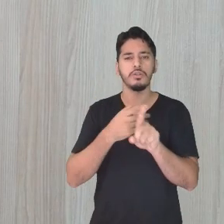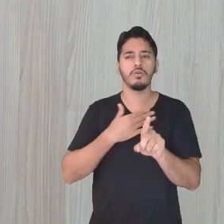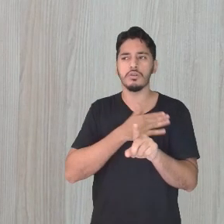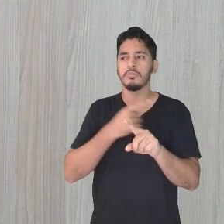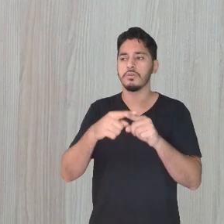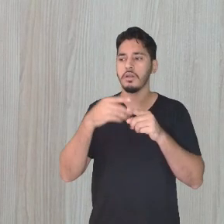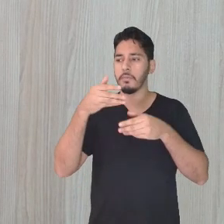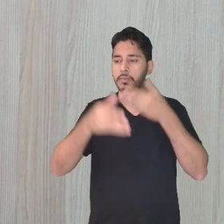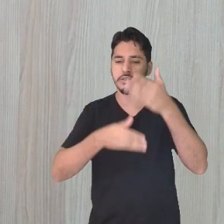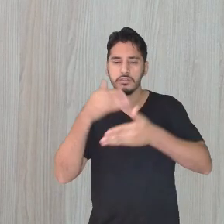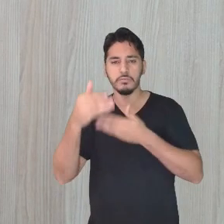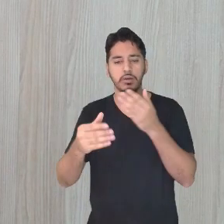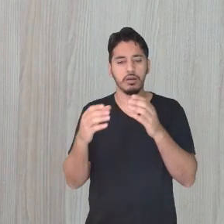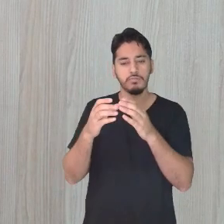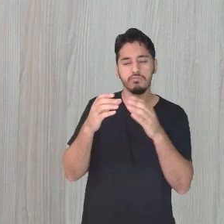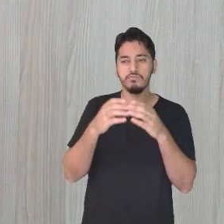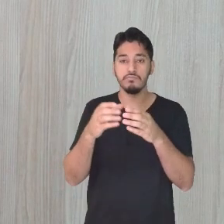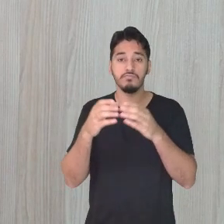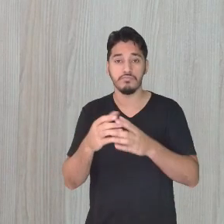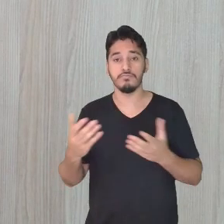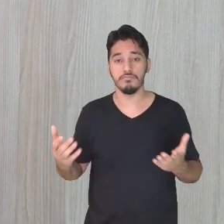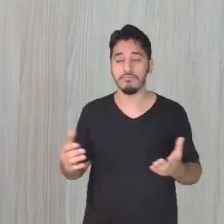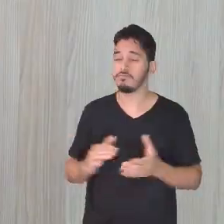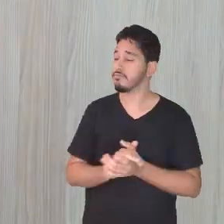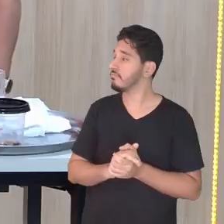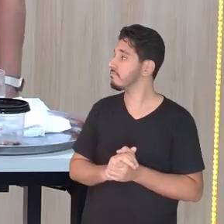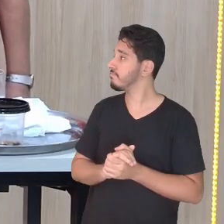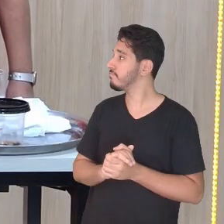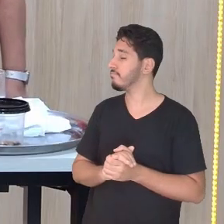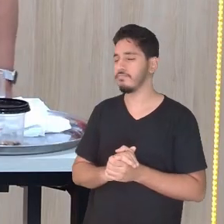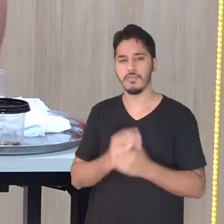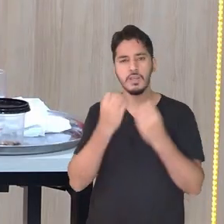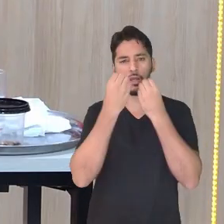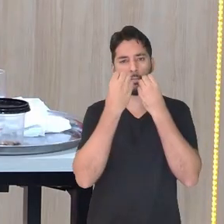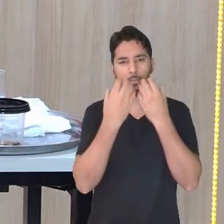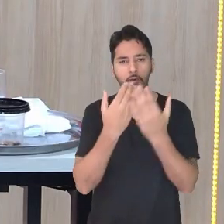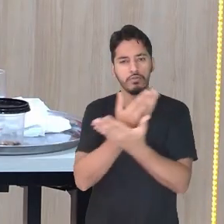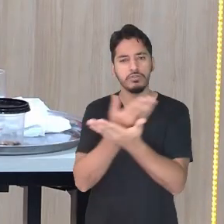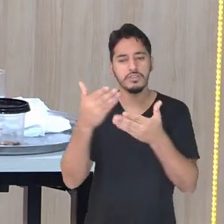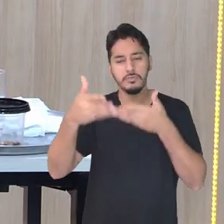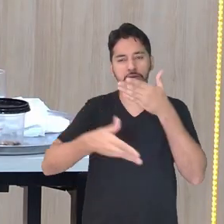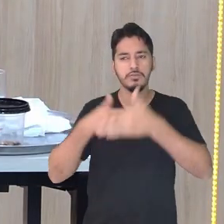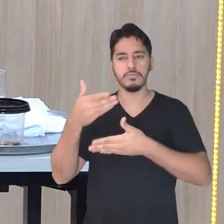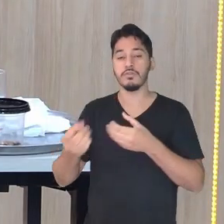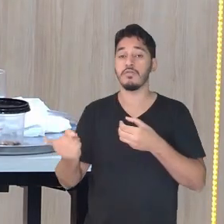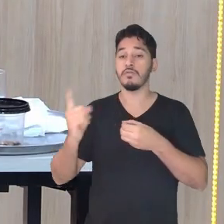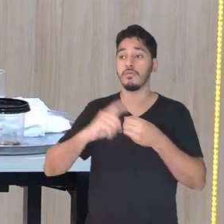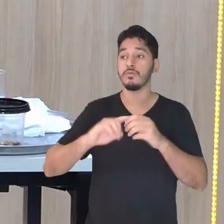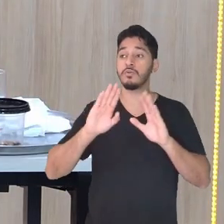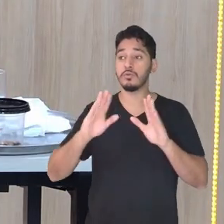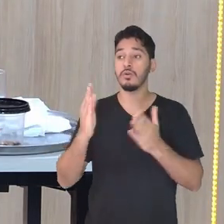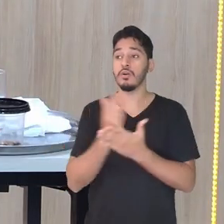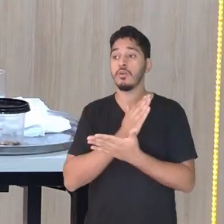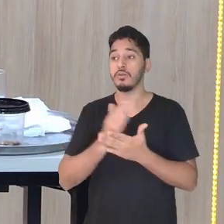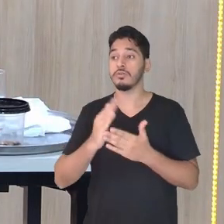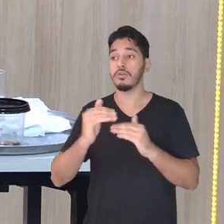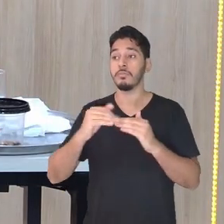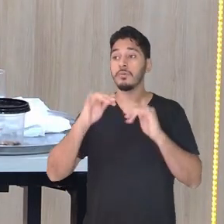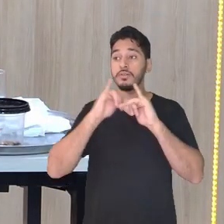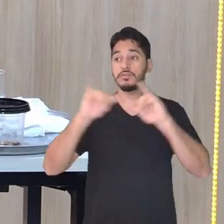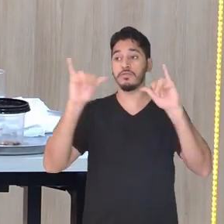estão participando, interagindo aqui conosco, professora. Que bom, professora Cláudia. Então, vamos voltar, vamos mostrar mais, trazer